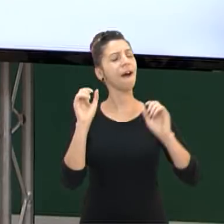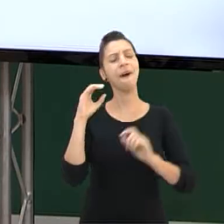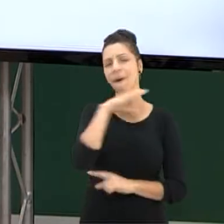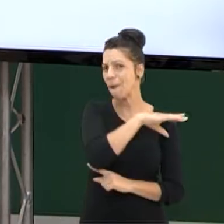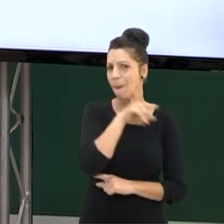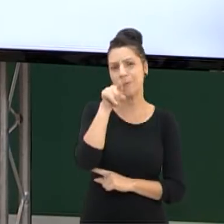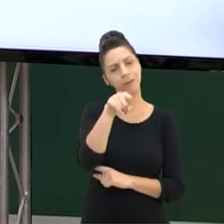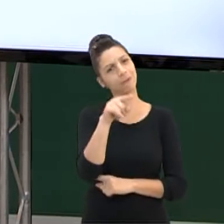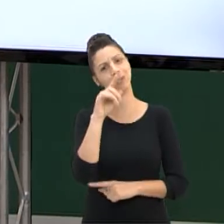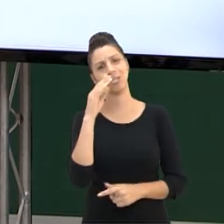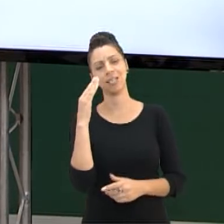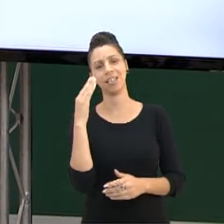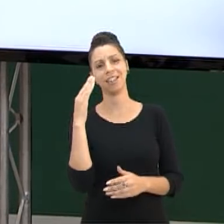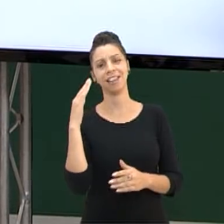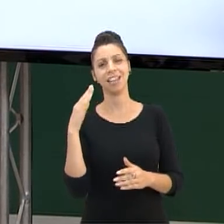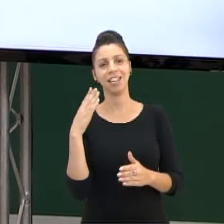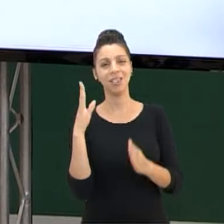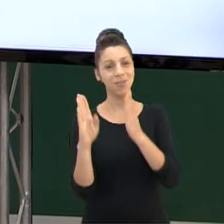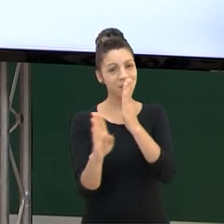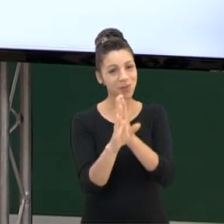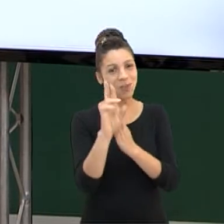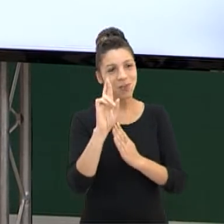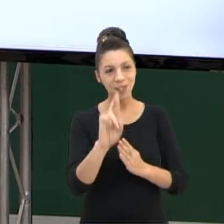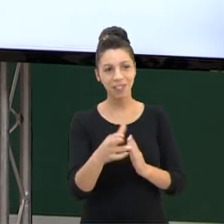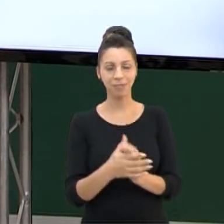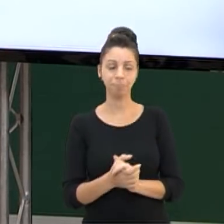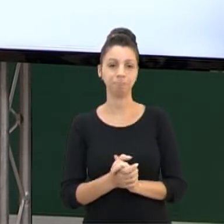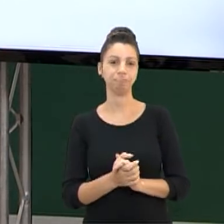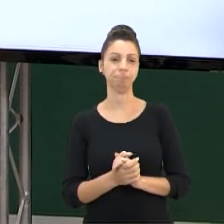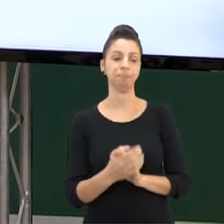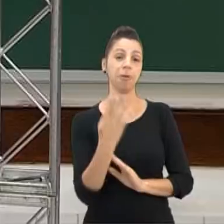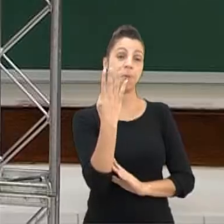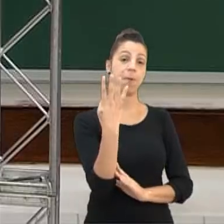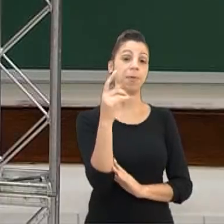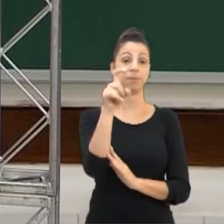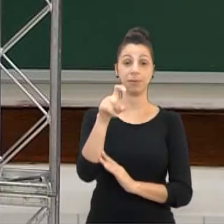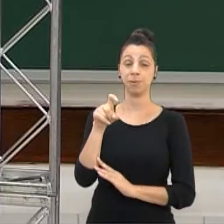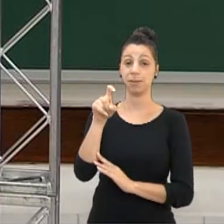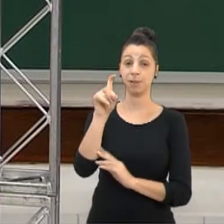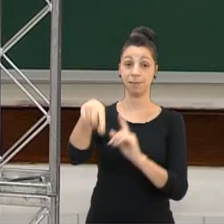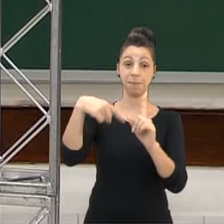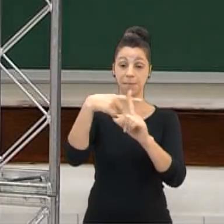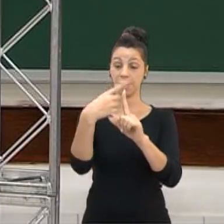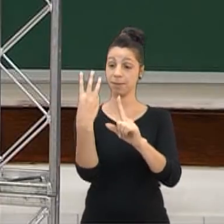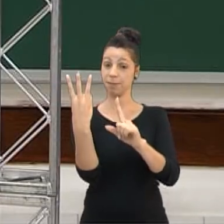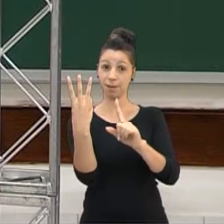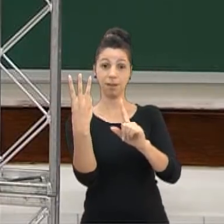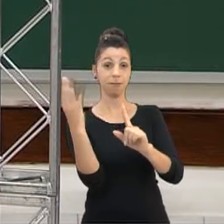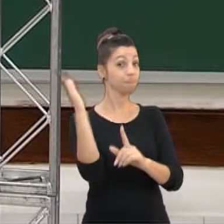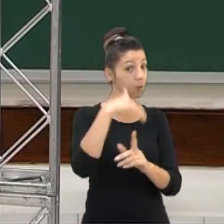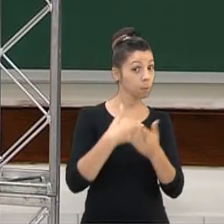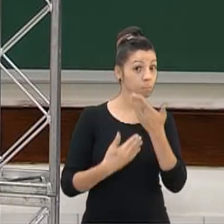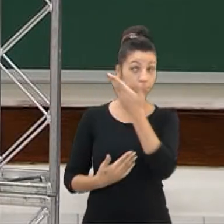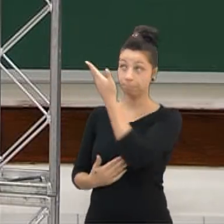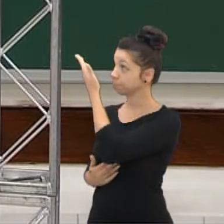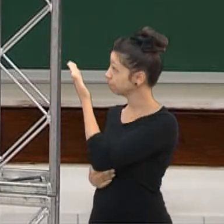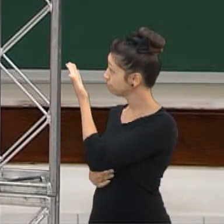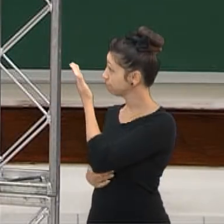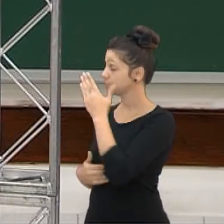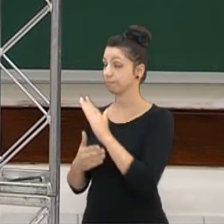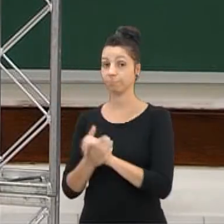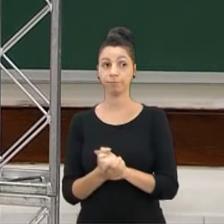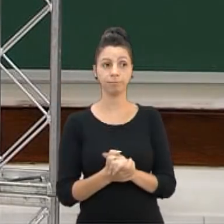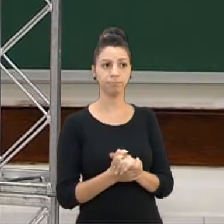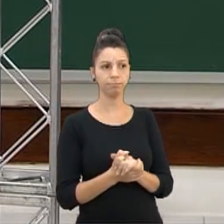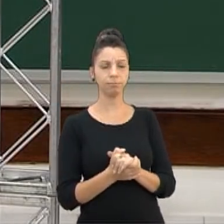Olha, se eu sei que o segmento é 4x mais 3, vem comigo. Qual é o segmento PA?